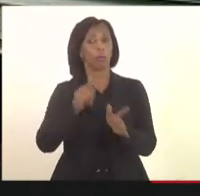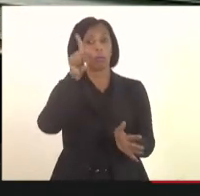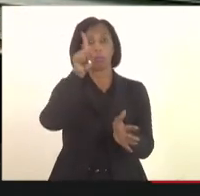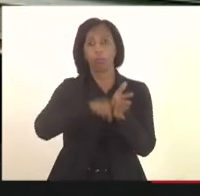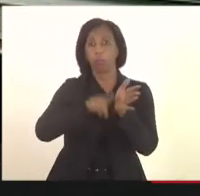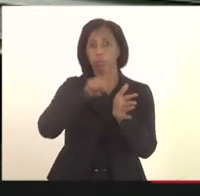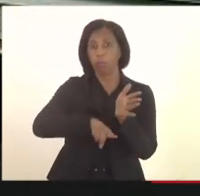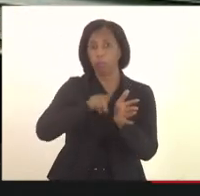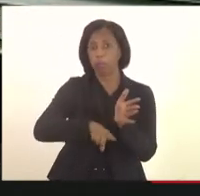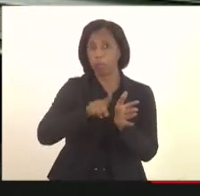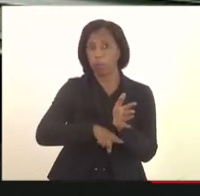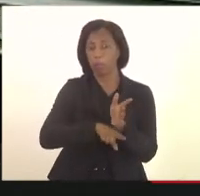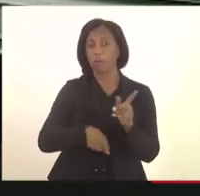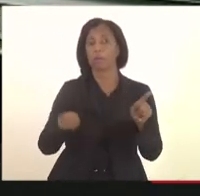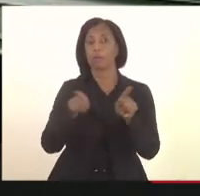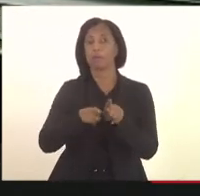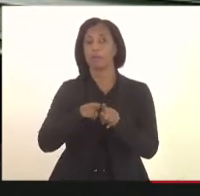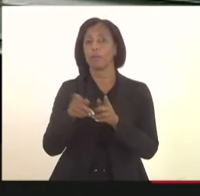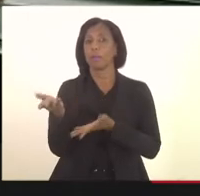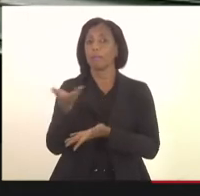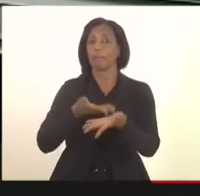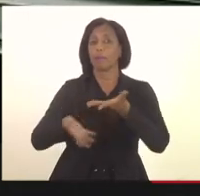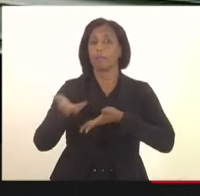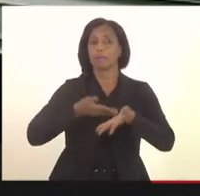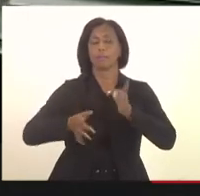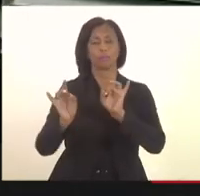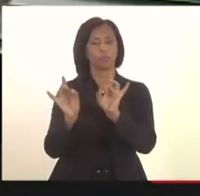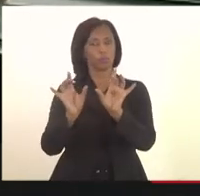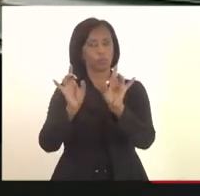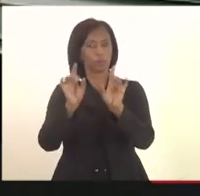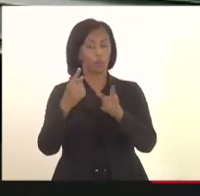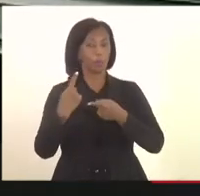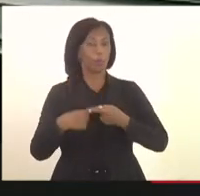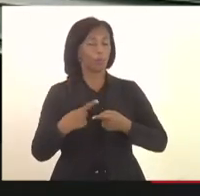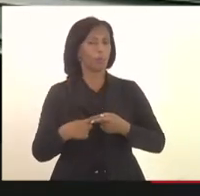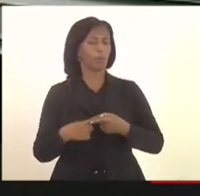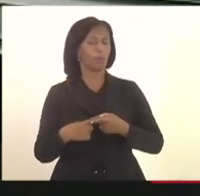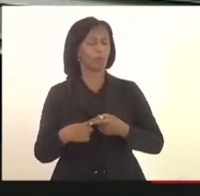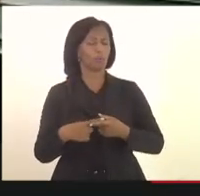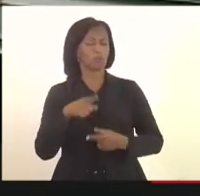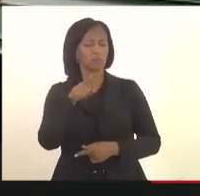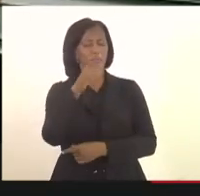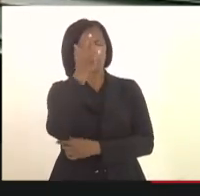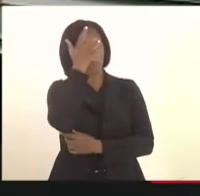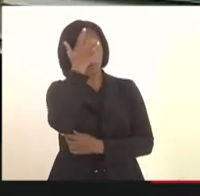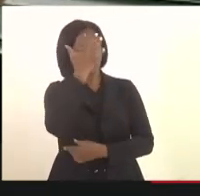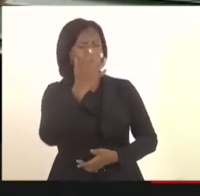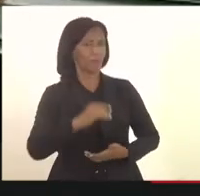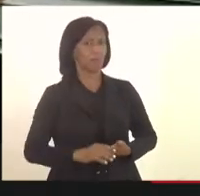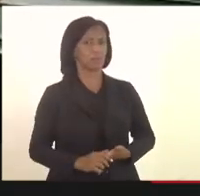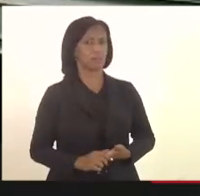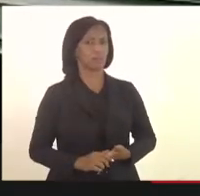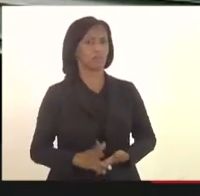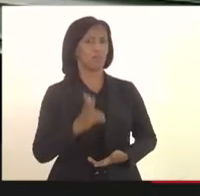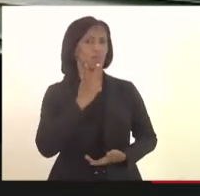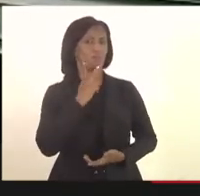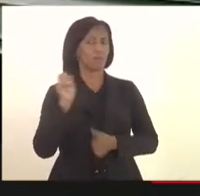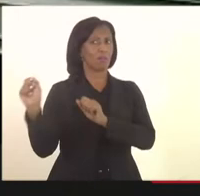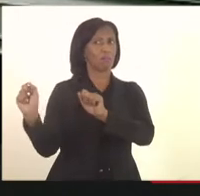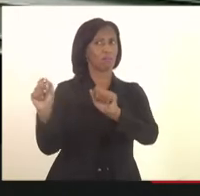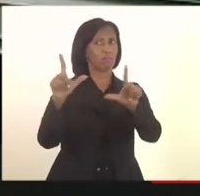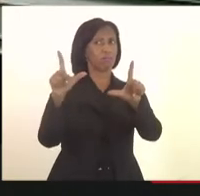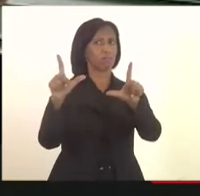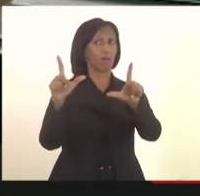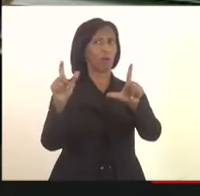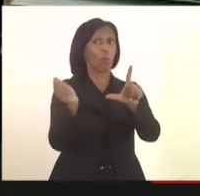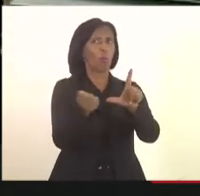as participações especiais. Porque é muito fácil colocar na tela